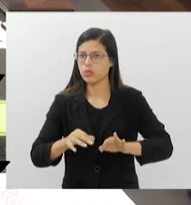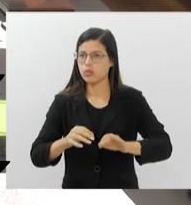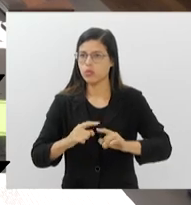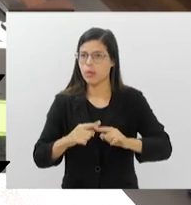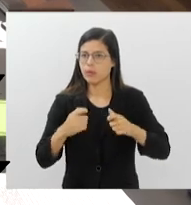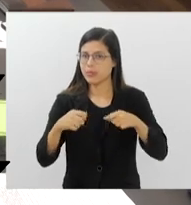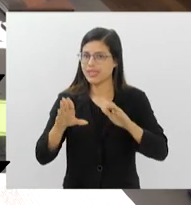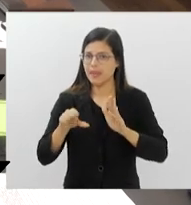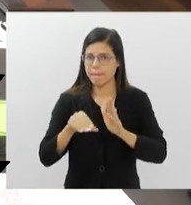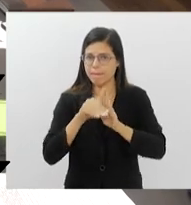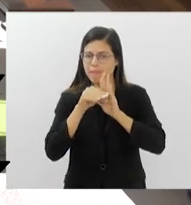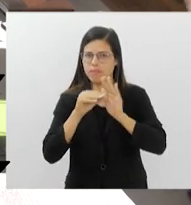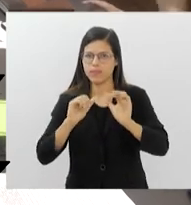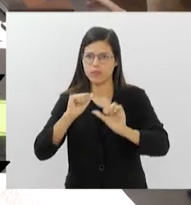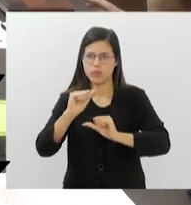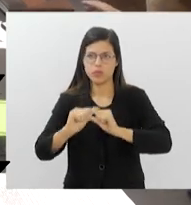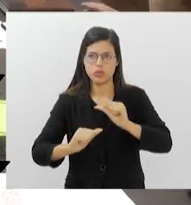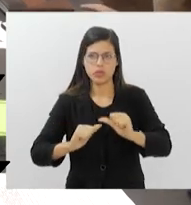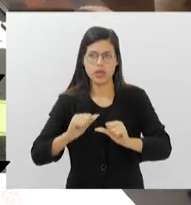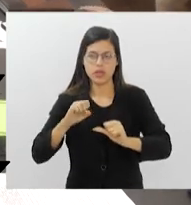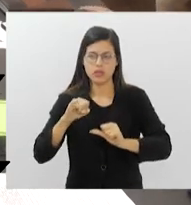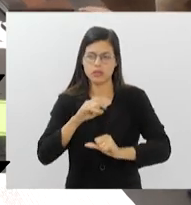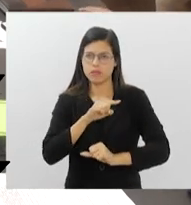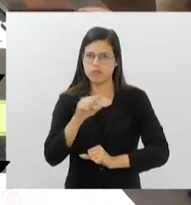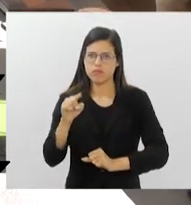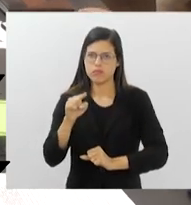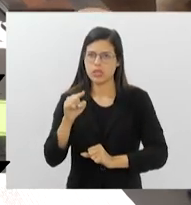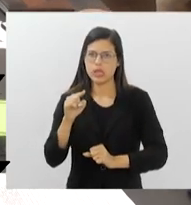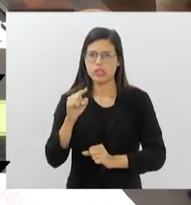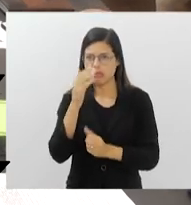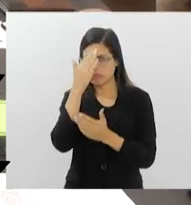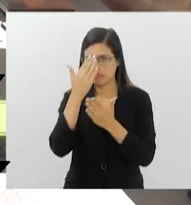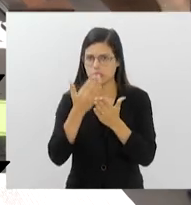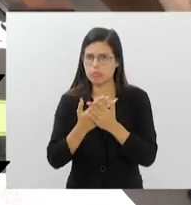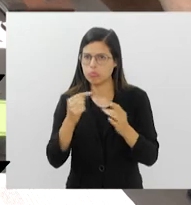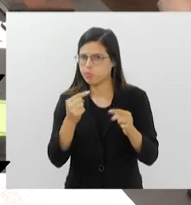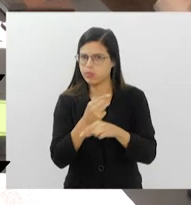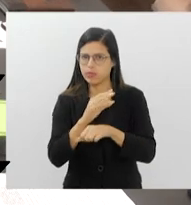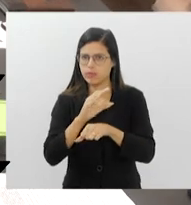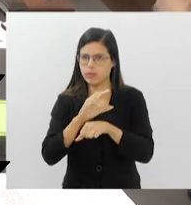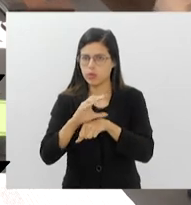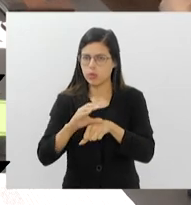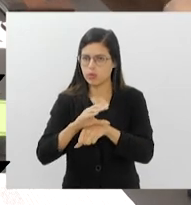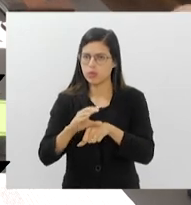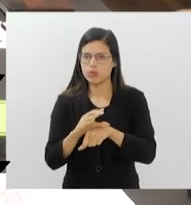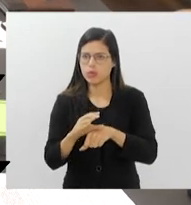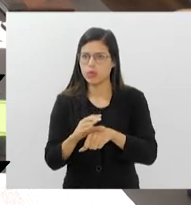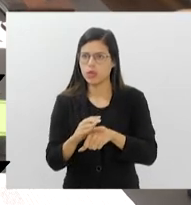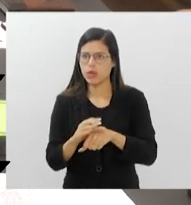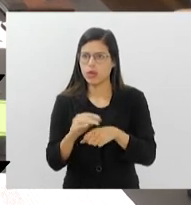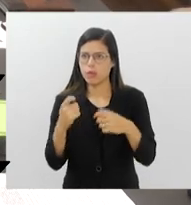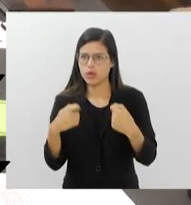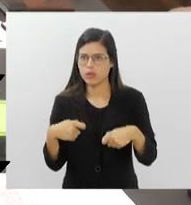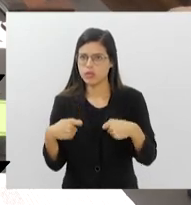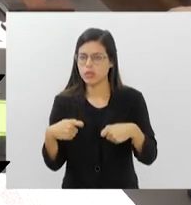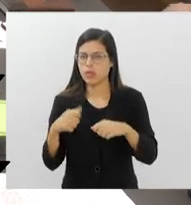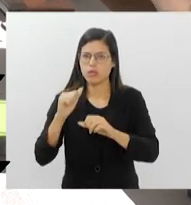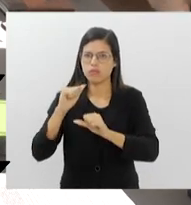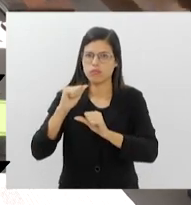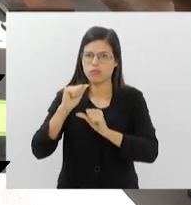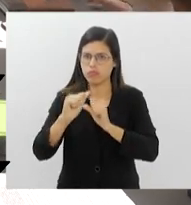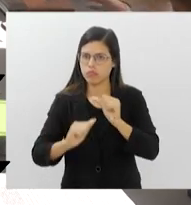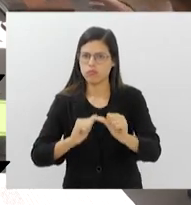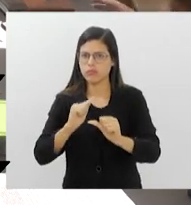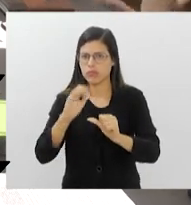para alterar mas se o Consenso aqui é pela inconstitucionalidade nos resta agora decisão se é inconstitucionalidade por transformação indicação simples